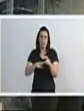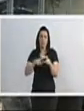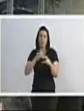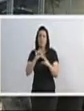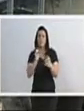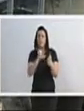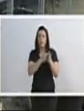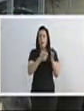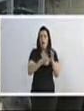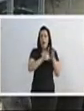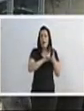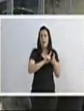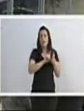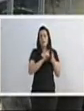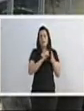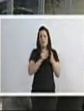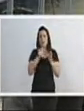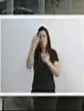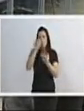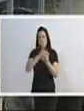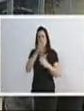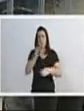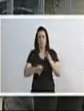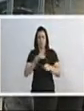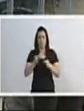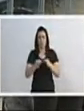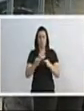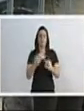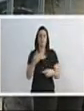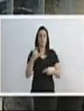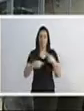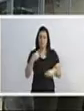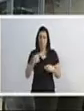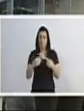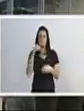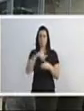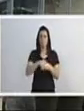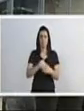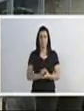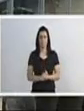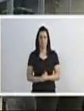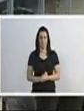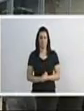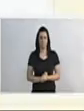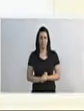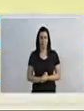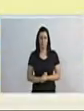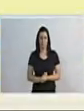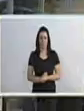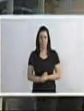da execução judicial. Em discussão, em votação.